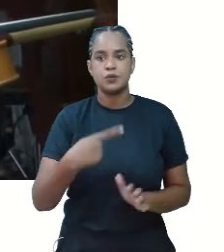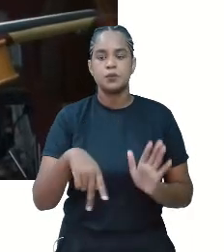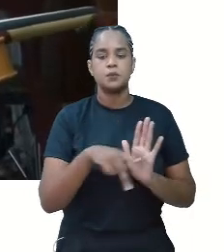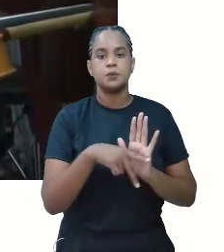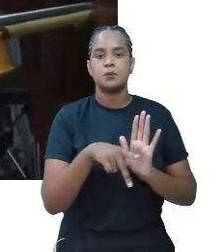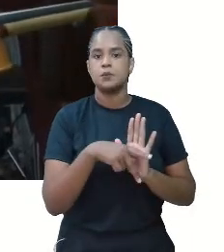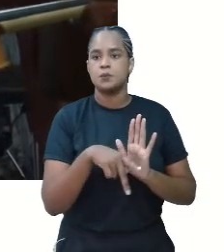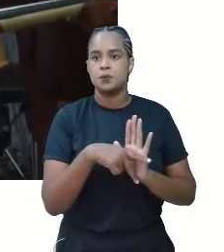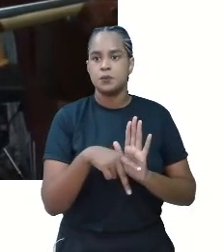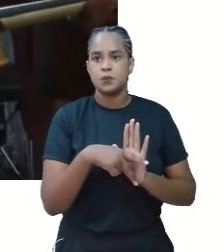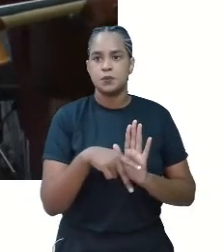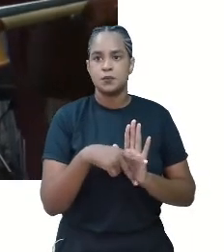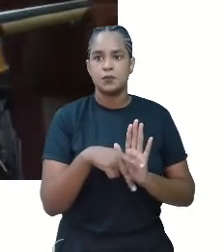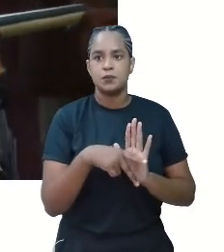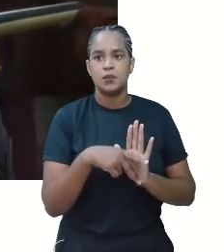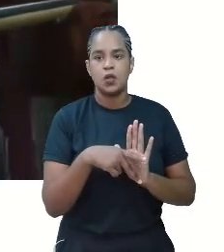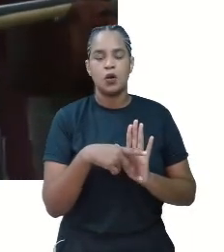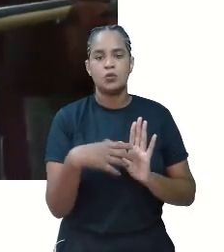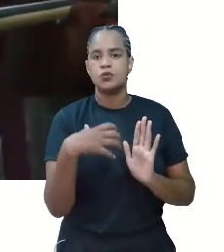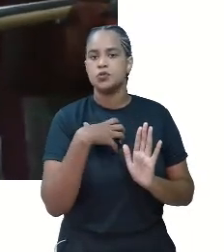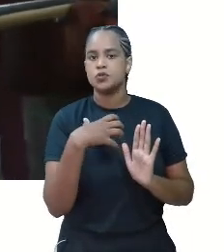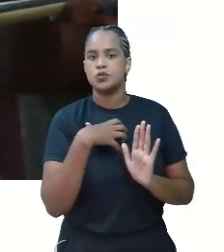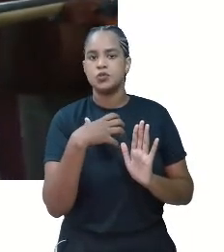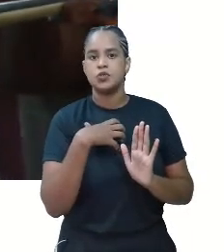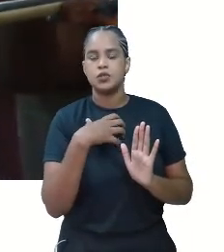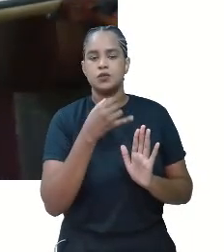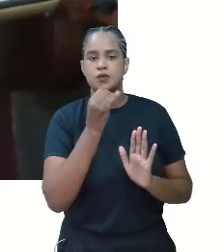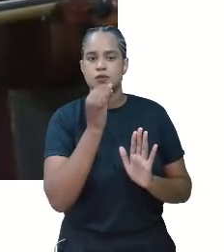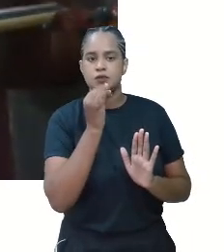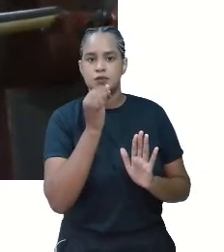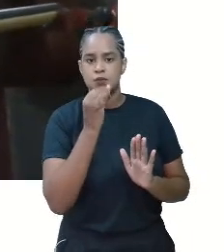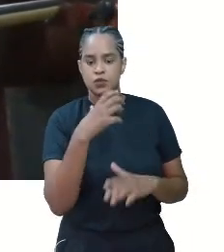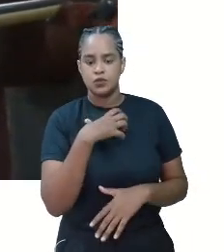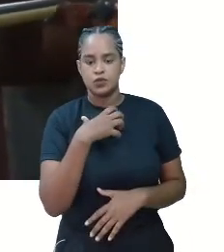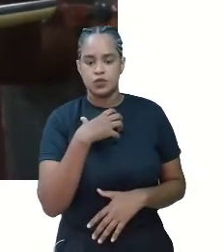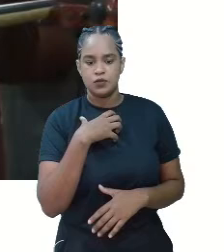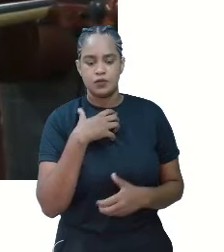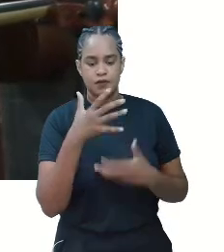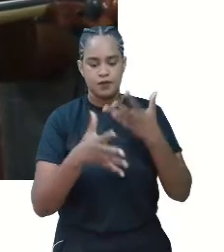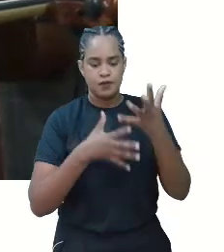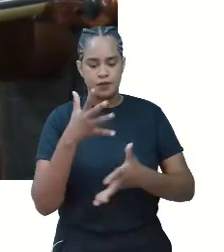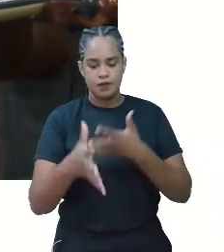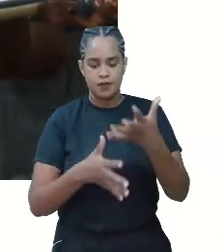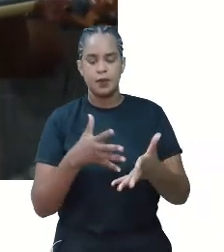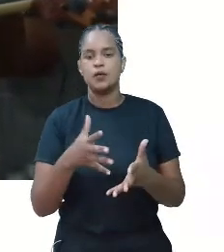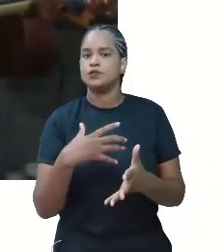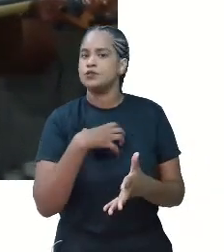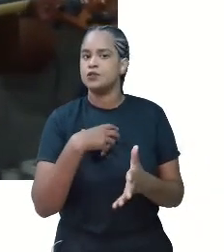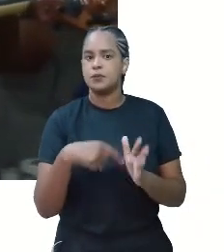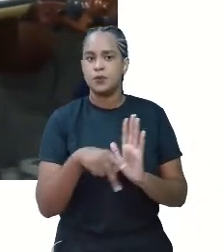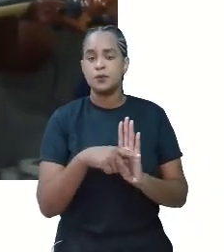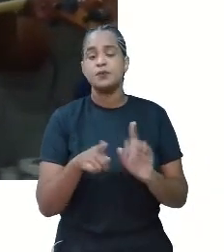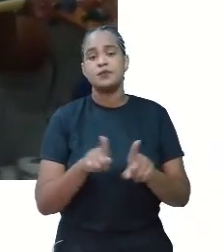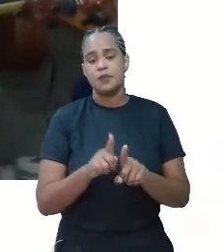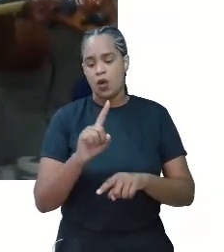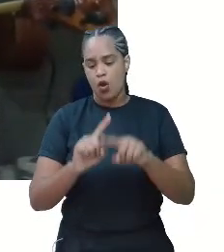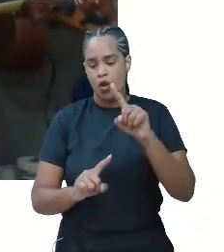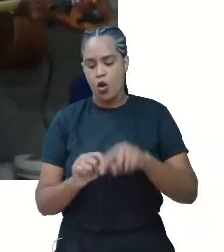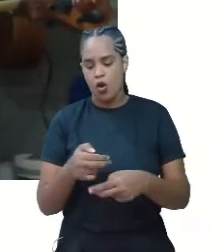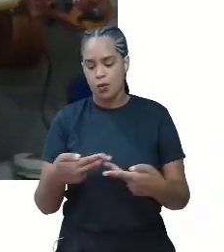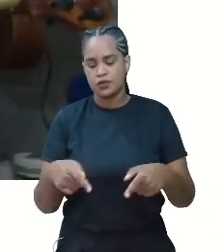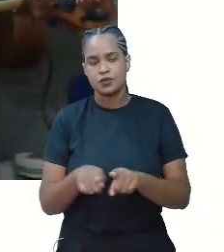tem um jeito de falar, o instrumento também tem. E a gente pode chamar de timbre isso